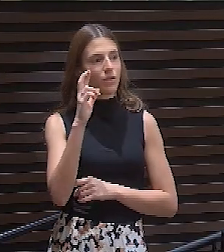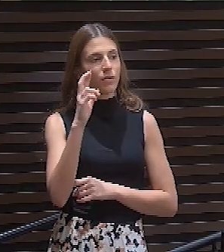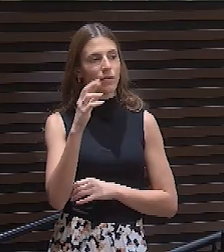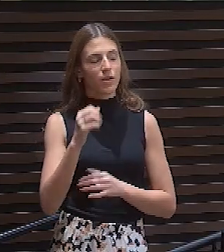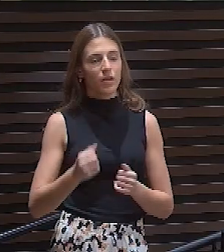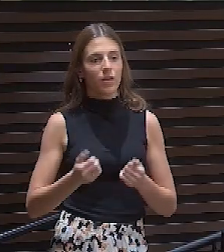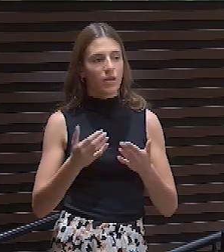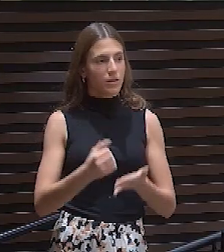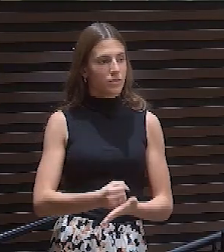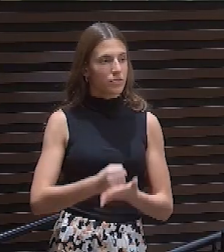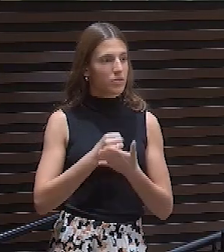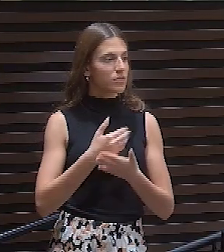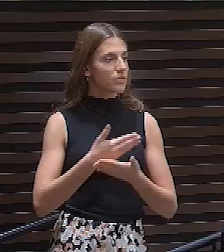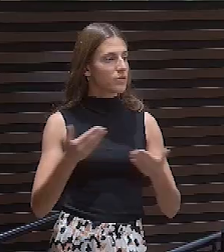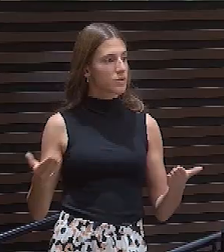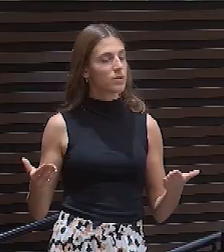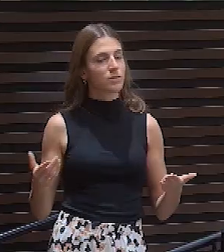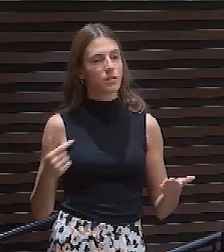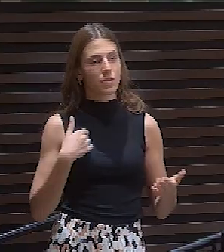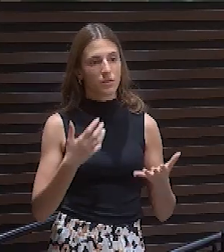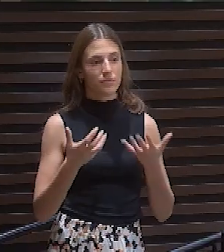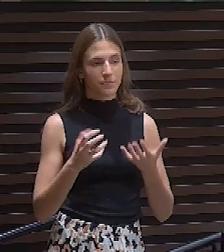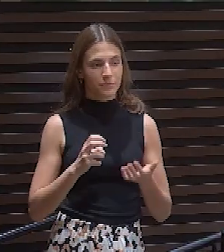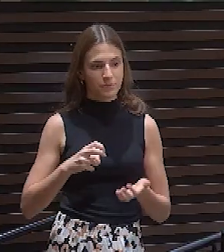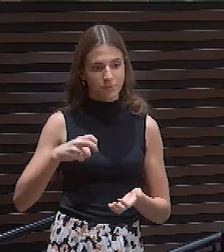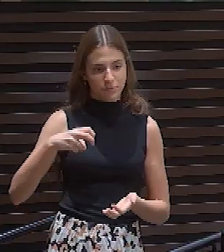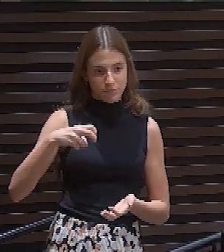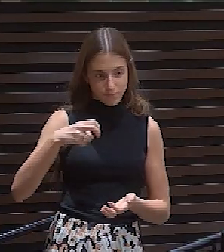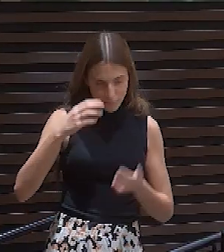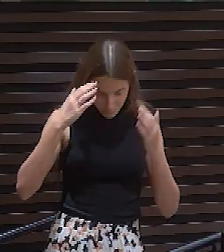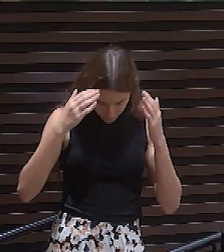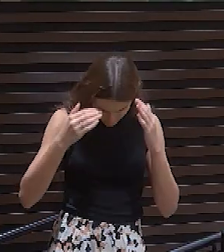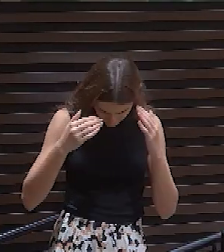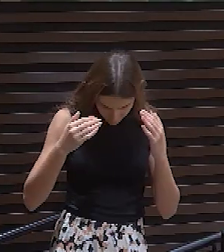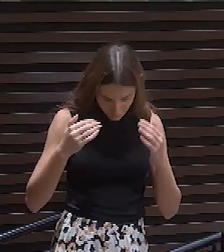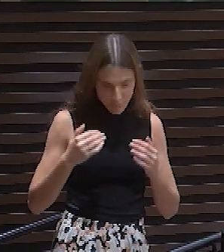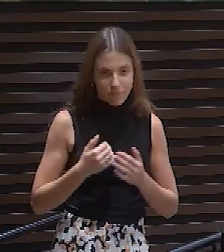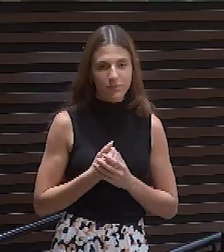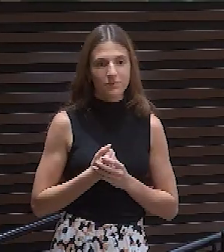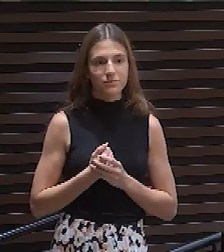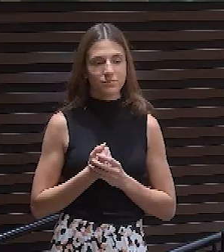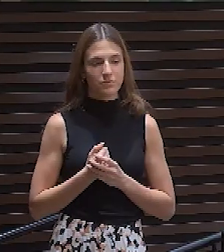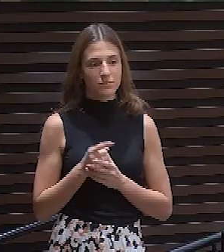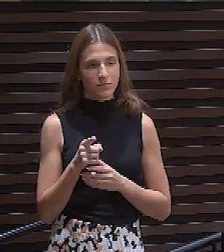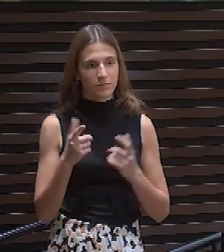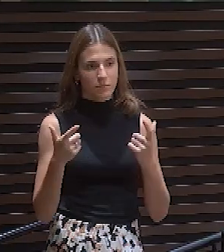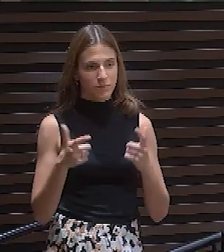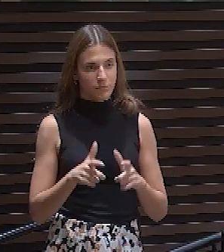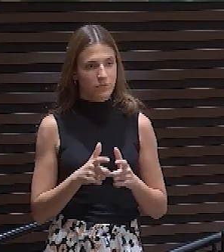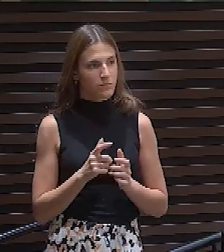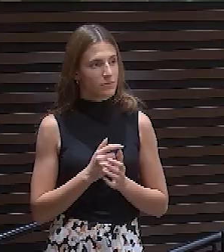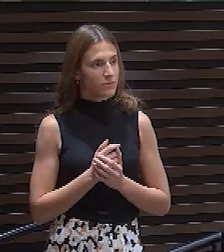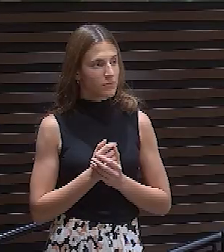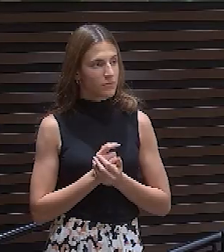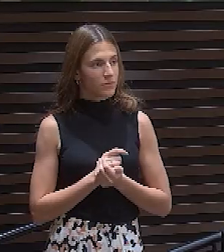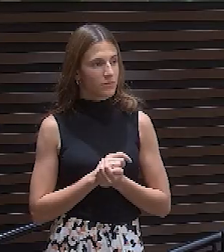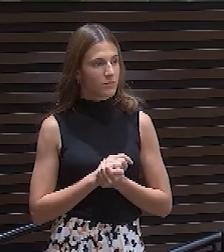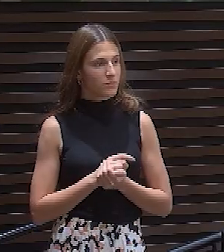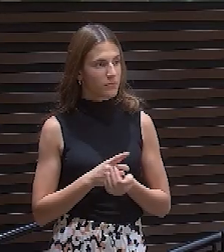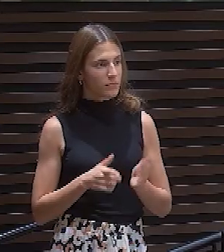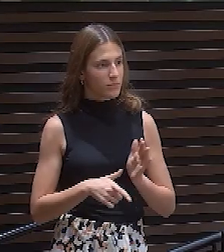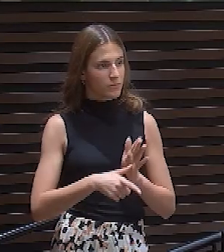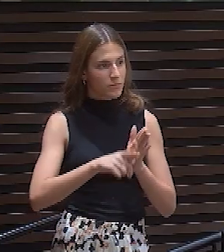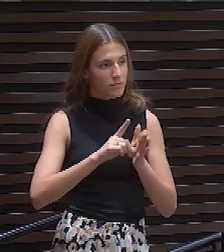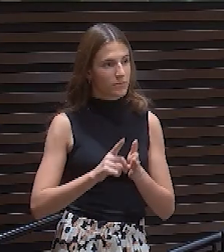você curvasse a sua cabeça aí no seu lugar, antes